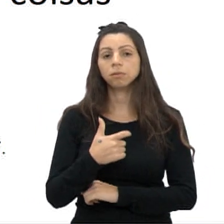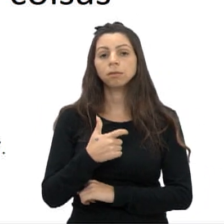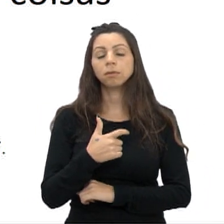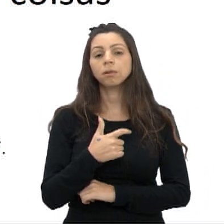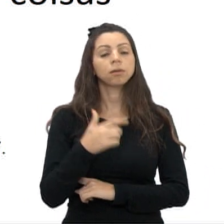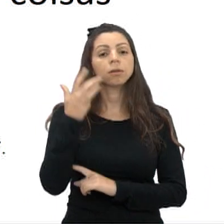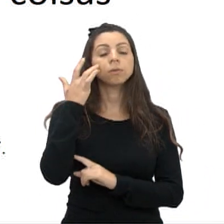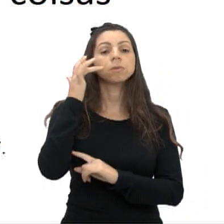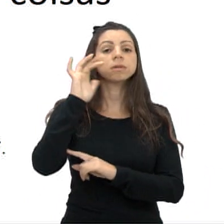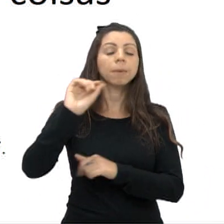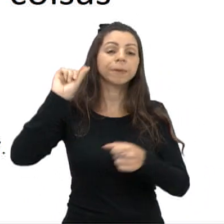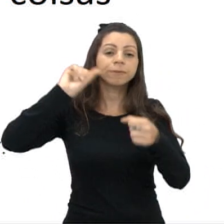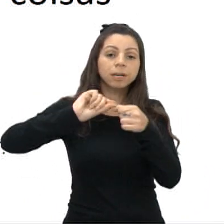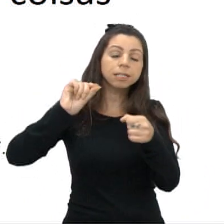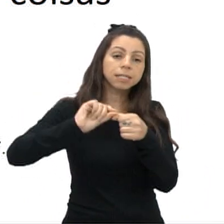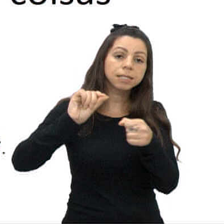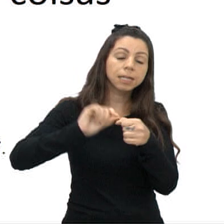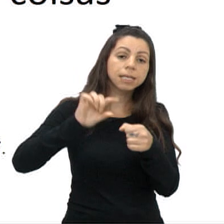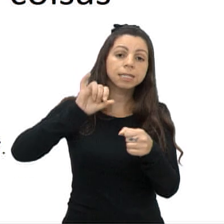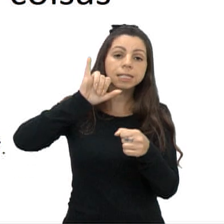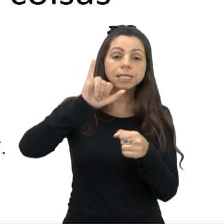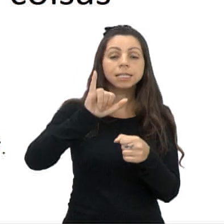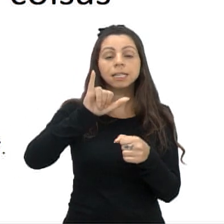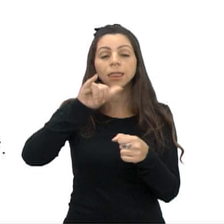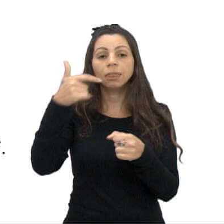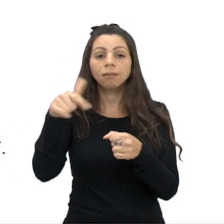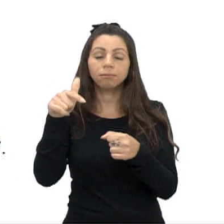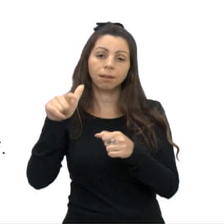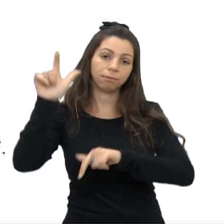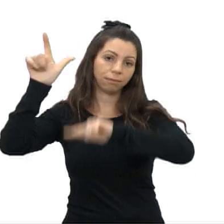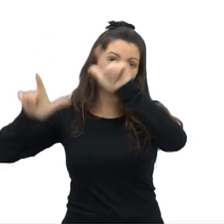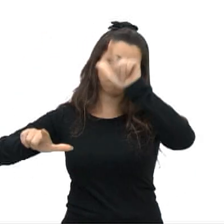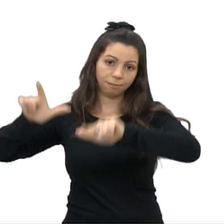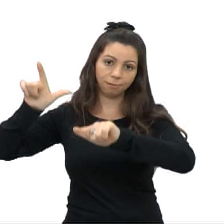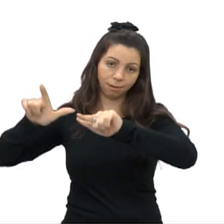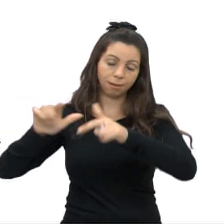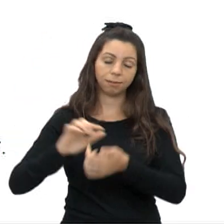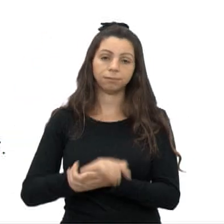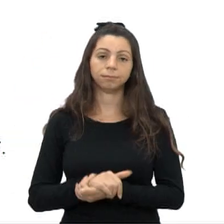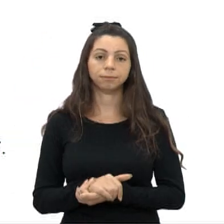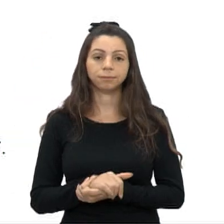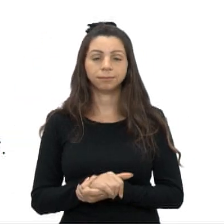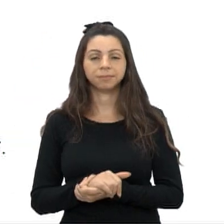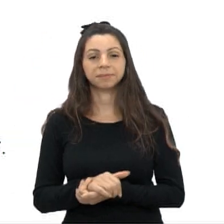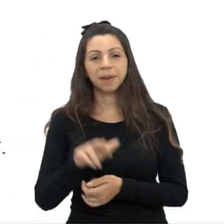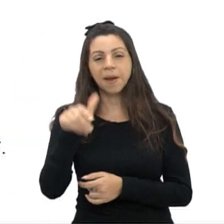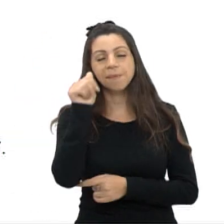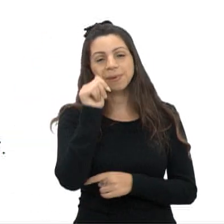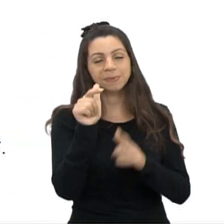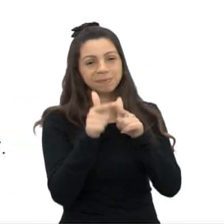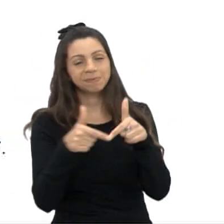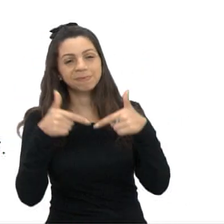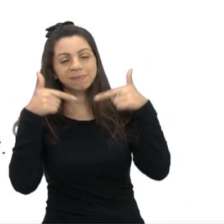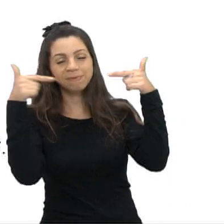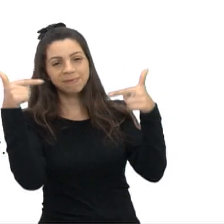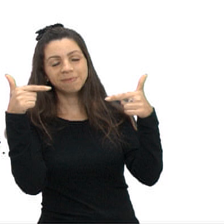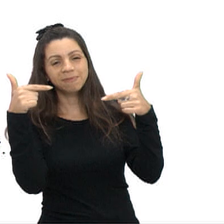não sabe fazer as coisas sem televisão. A mana sorriu e